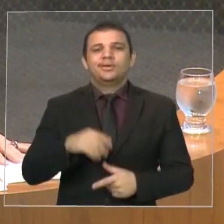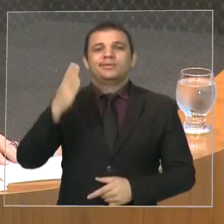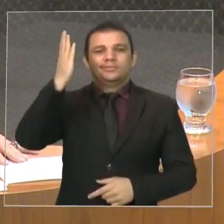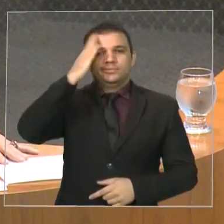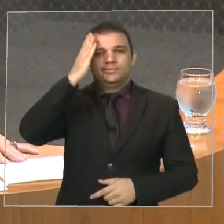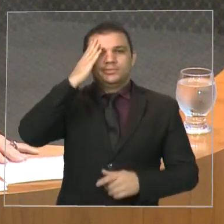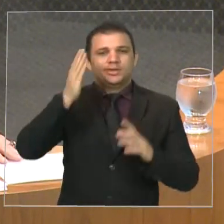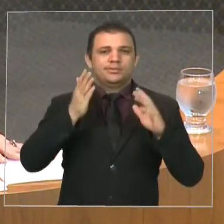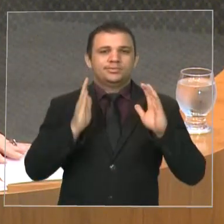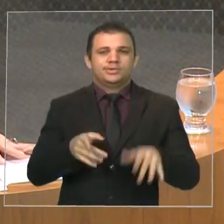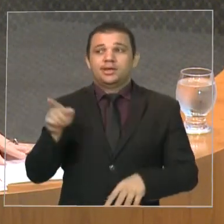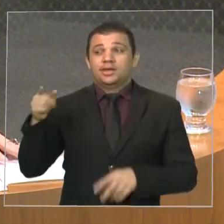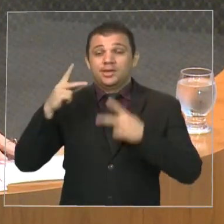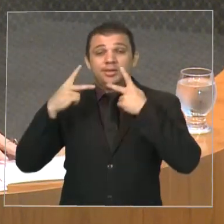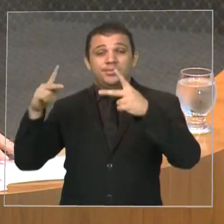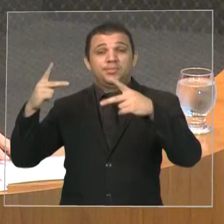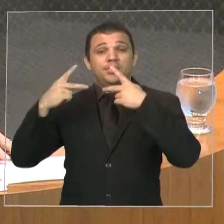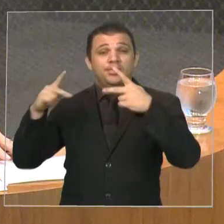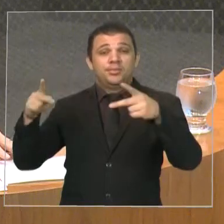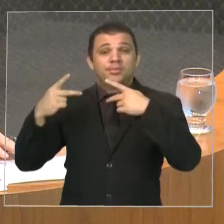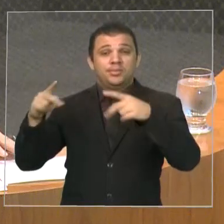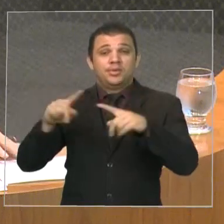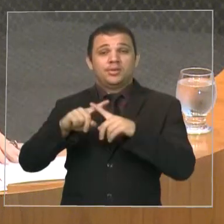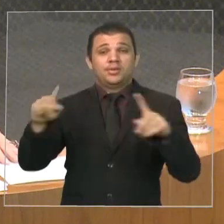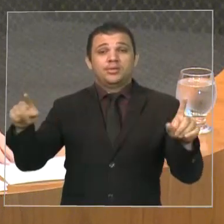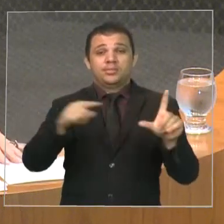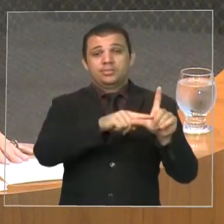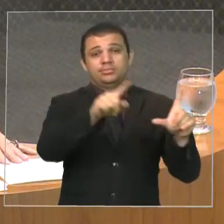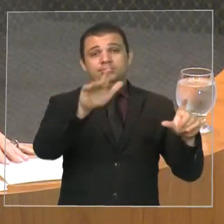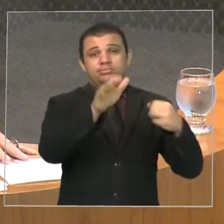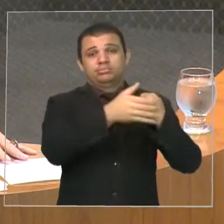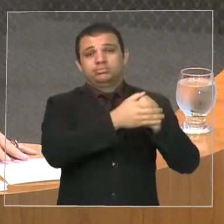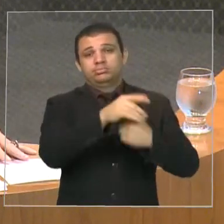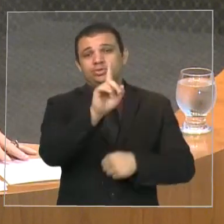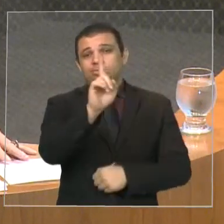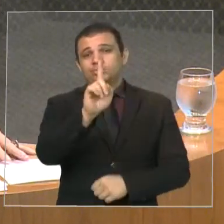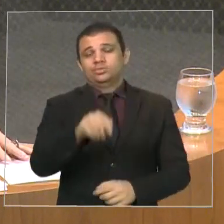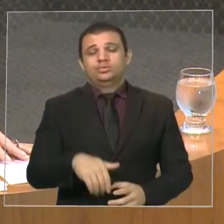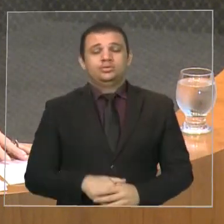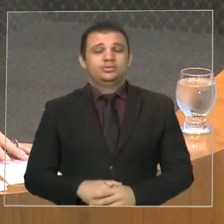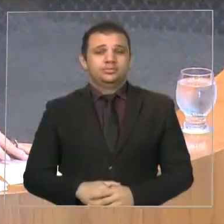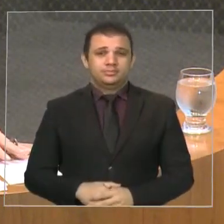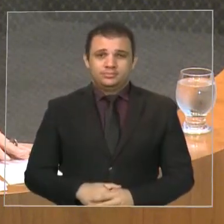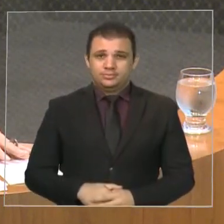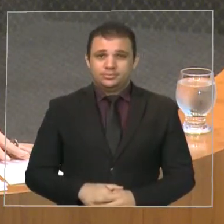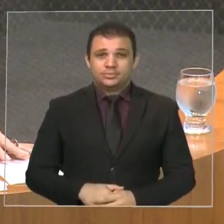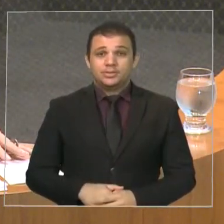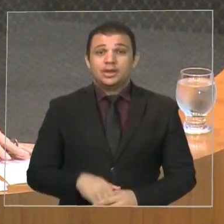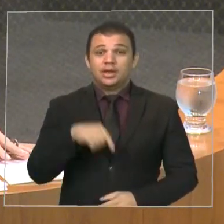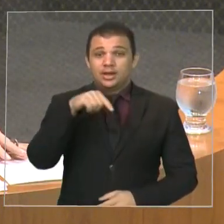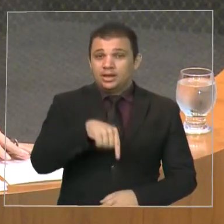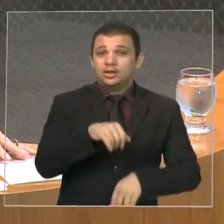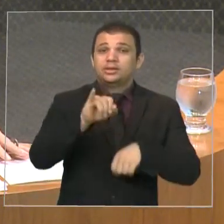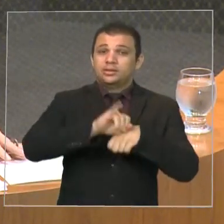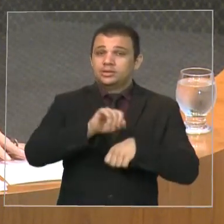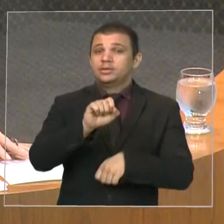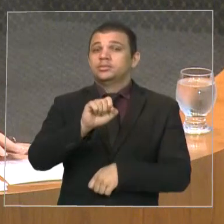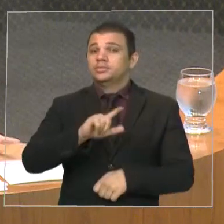esses dados. A pobreza aumentou no Maranhão, na capital do estado e nos